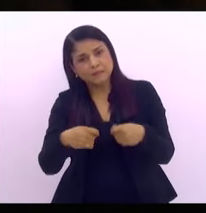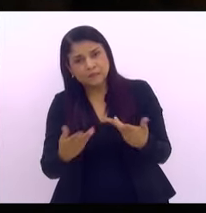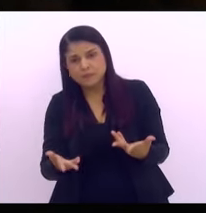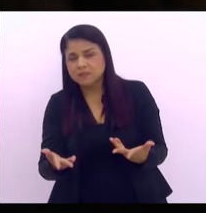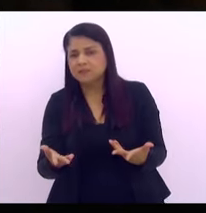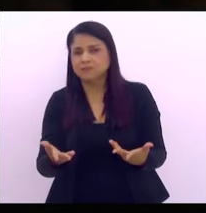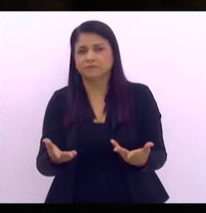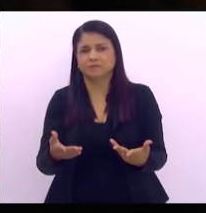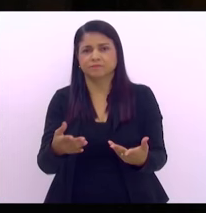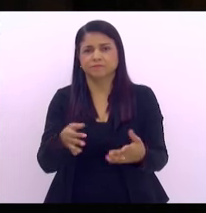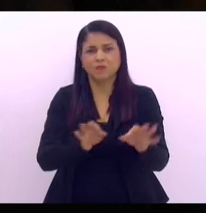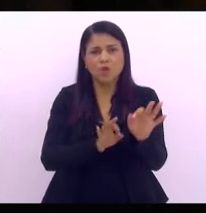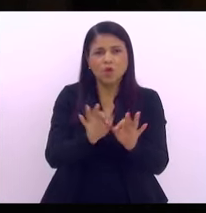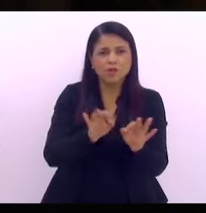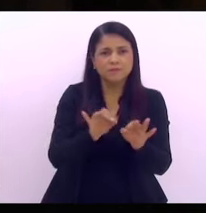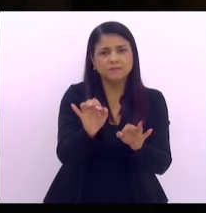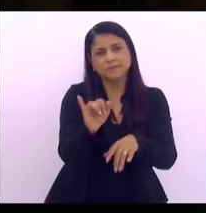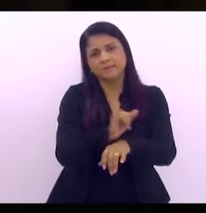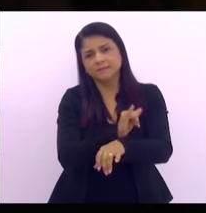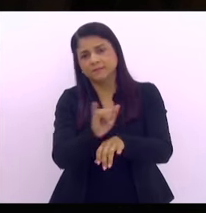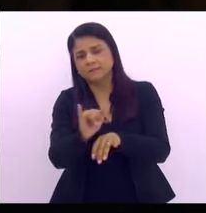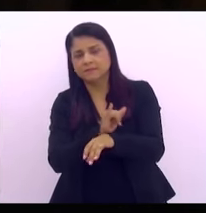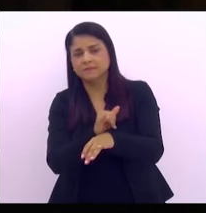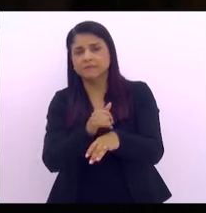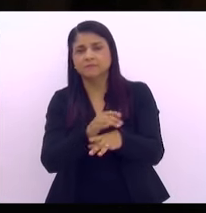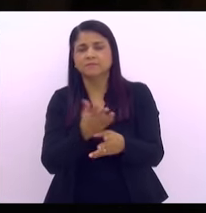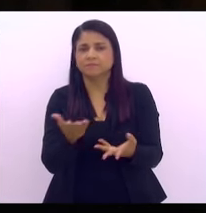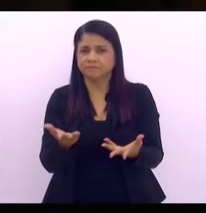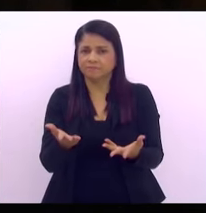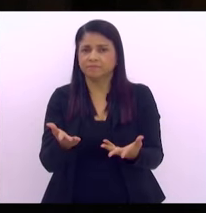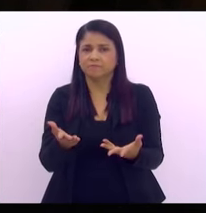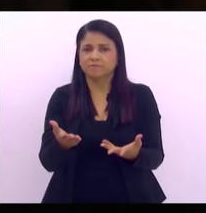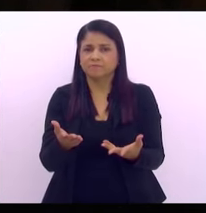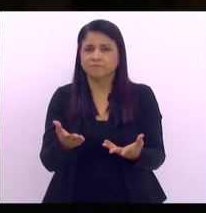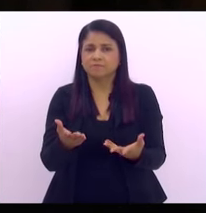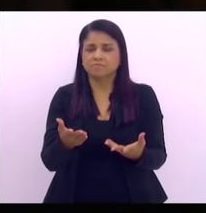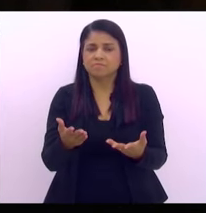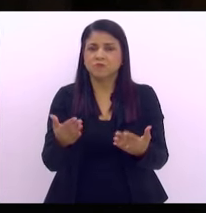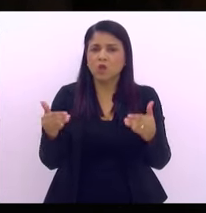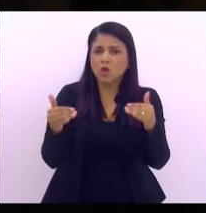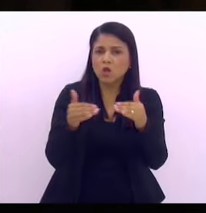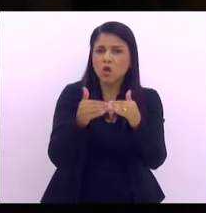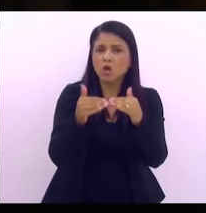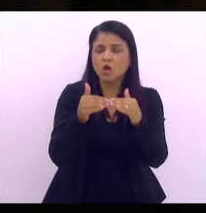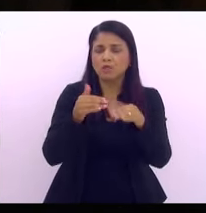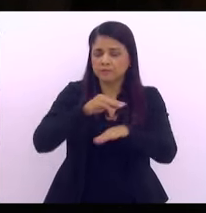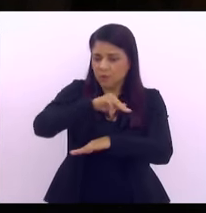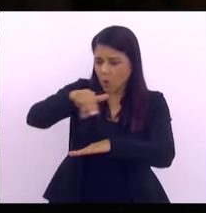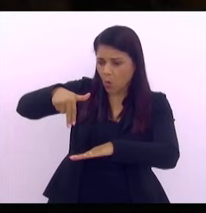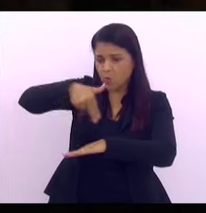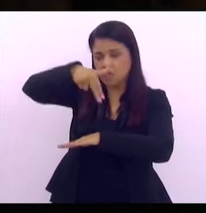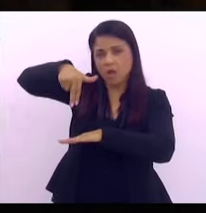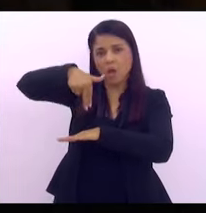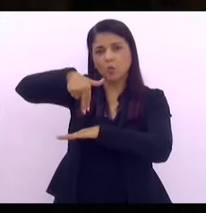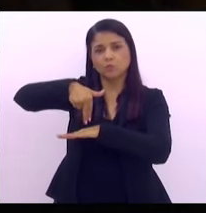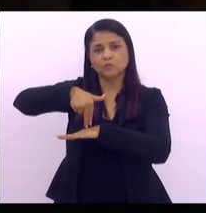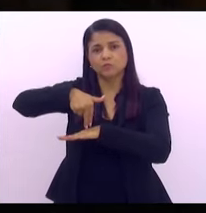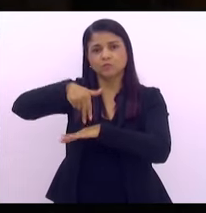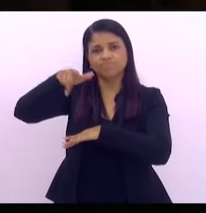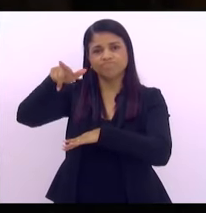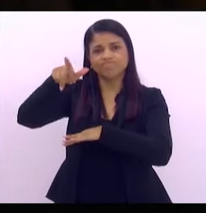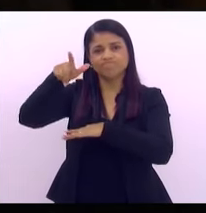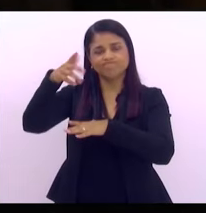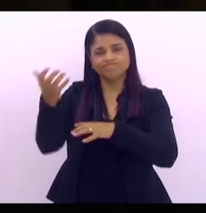planejamento estratégico. E, é claro, em consonância com a União, naquilo que